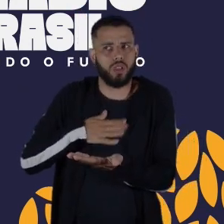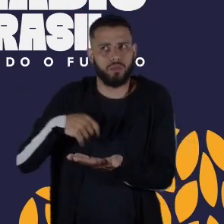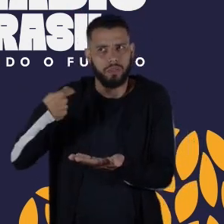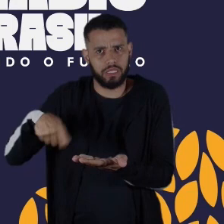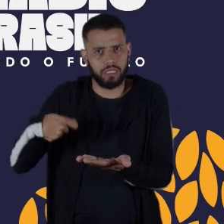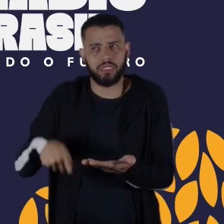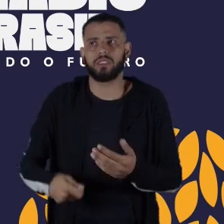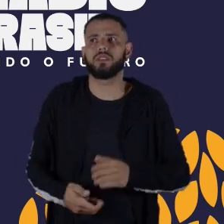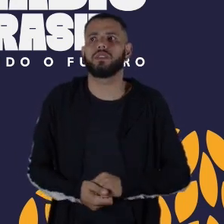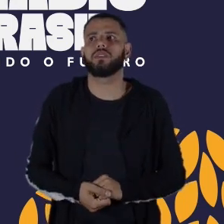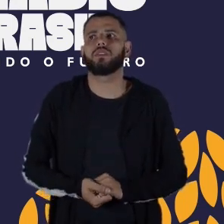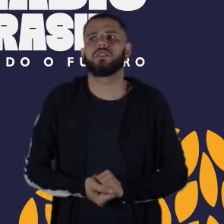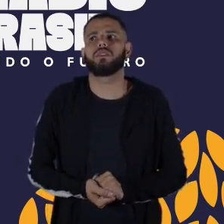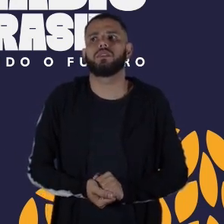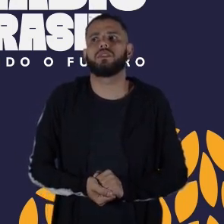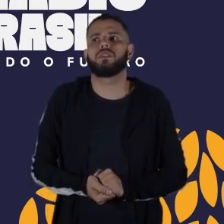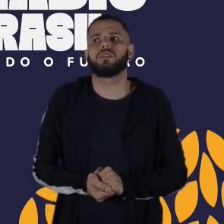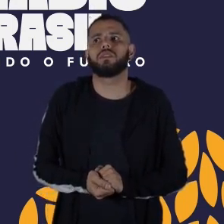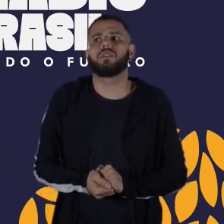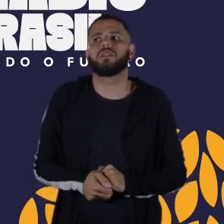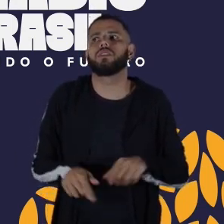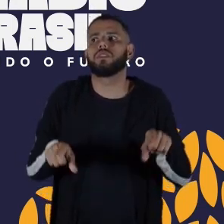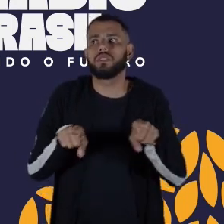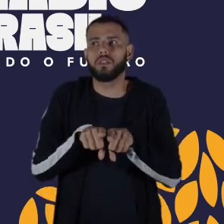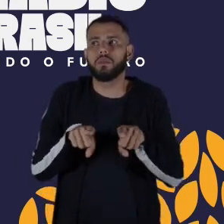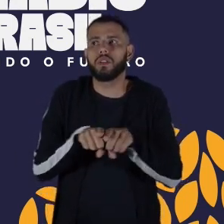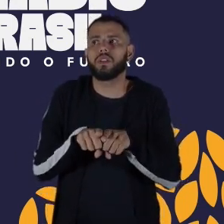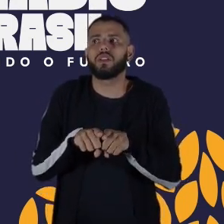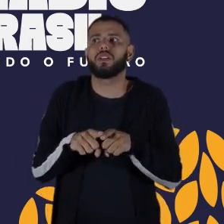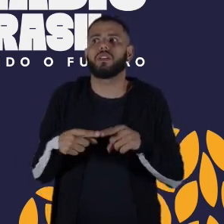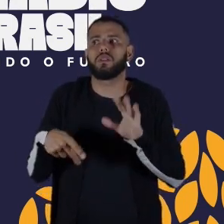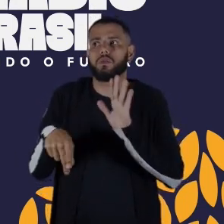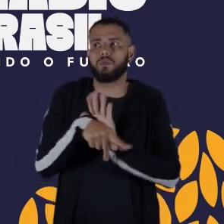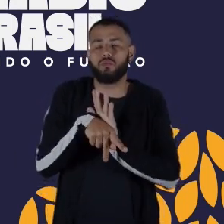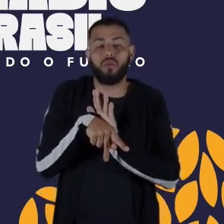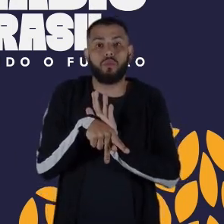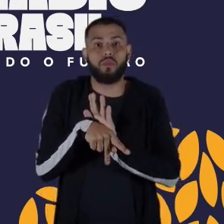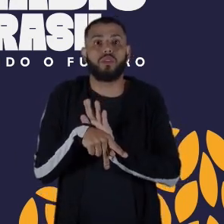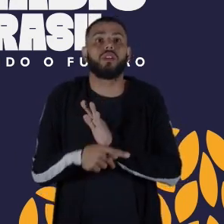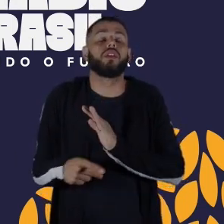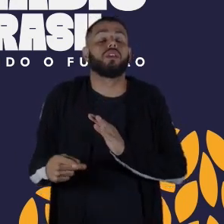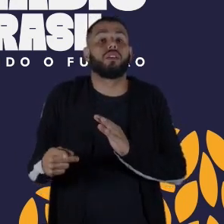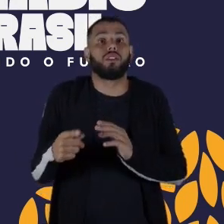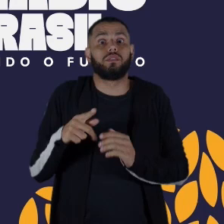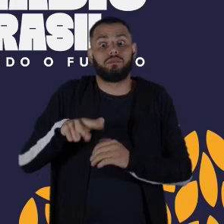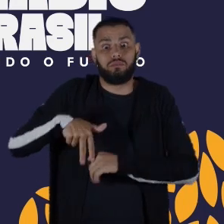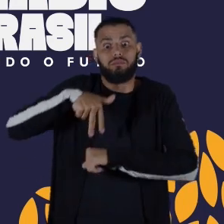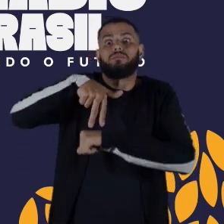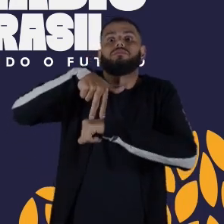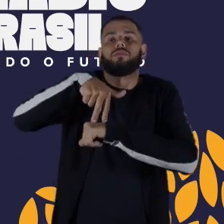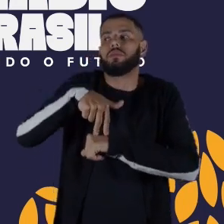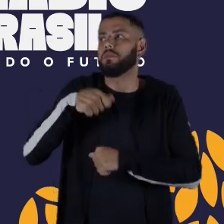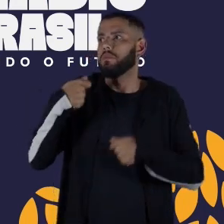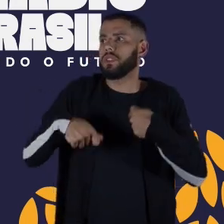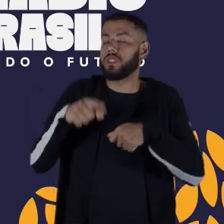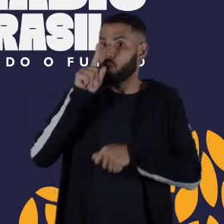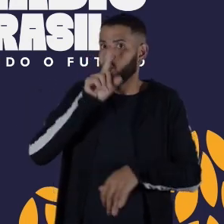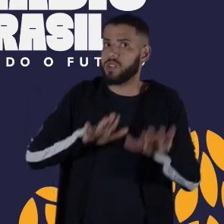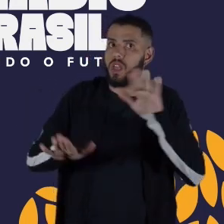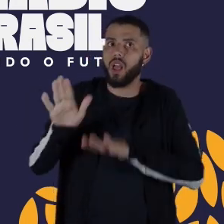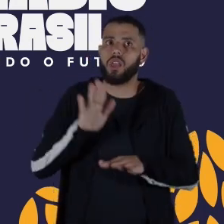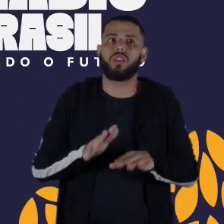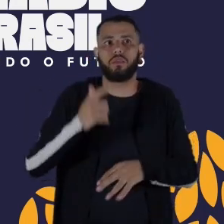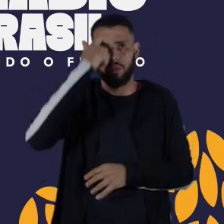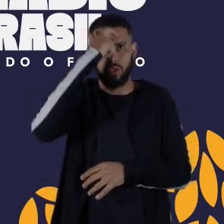E ainda, levodopa produz hipotensão ortostática. Então, tem que ter cuidado com o paciente com Parkinson quando